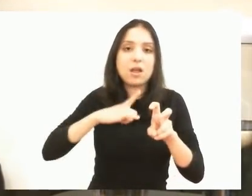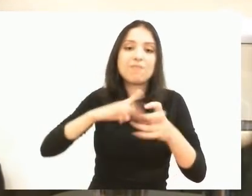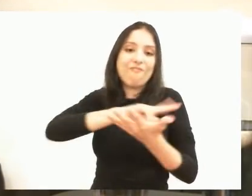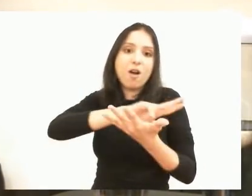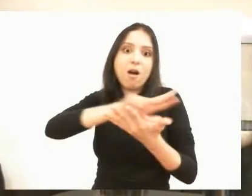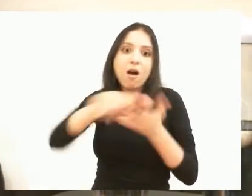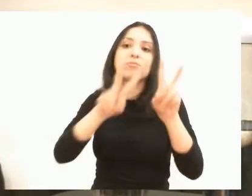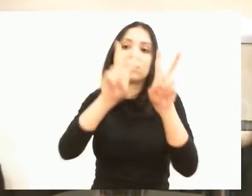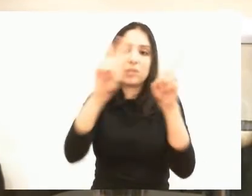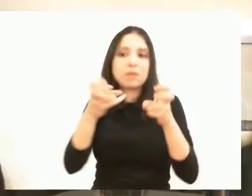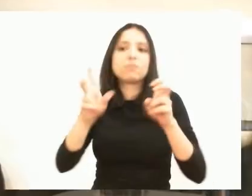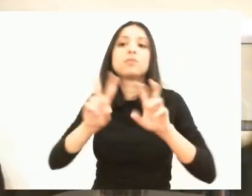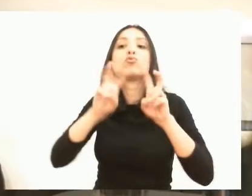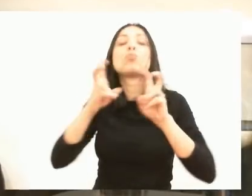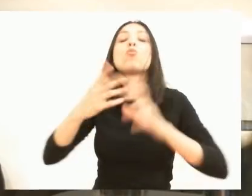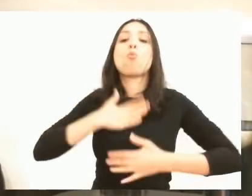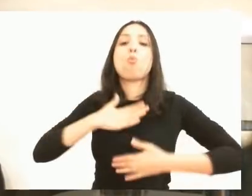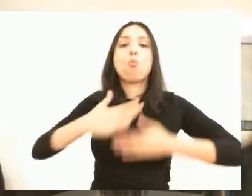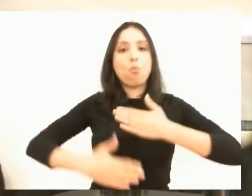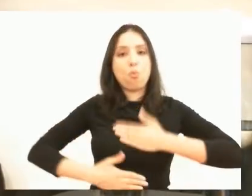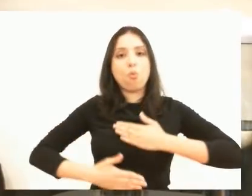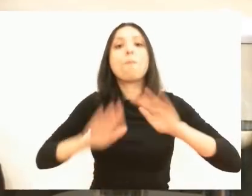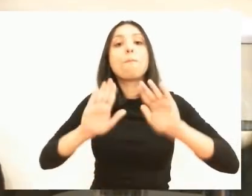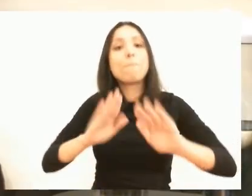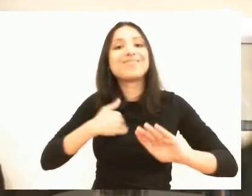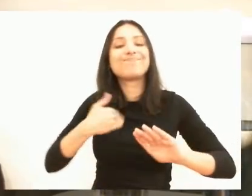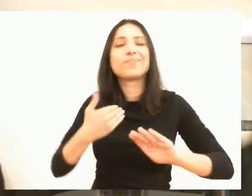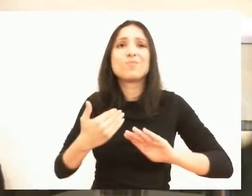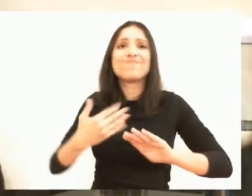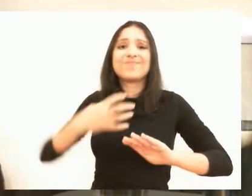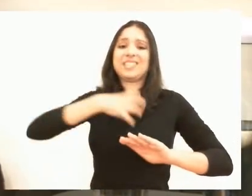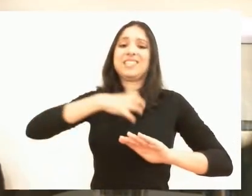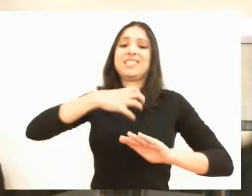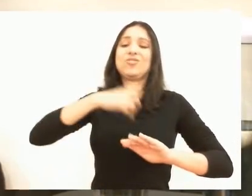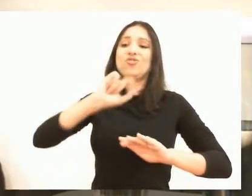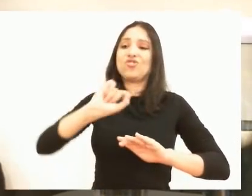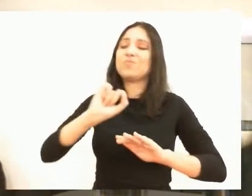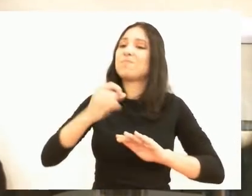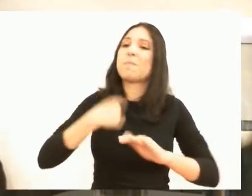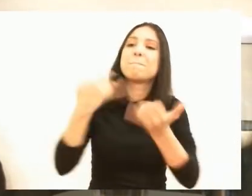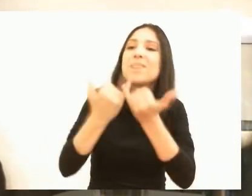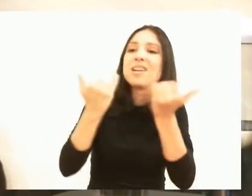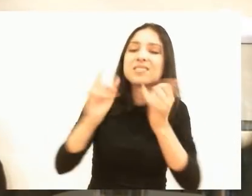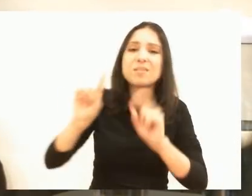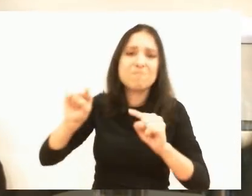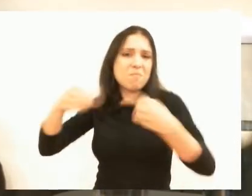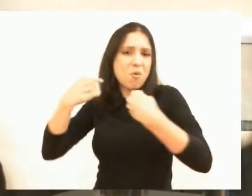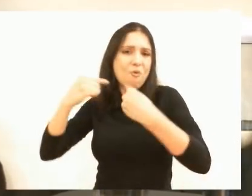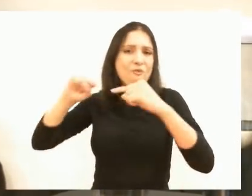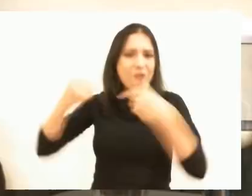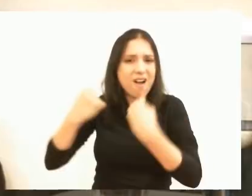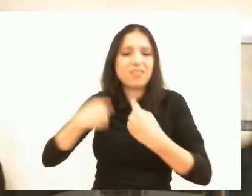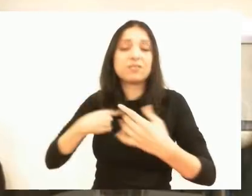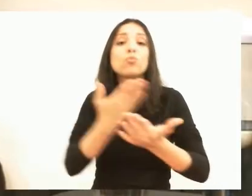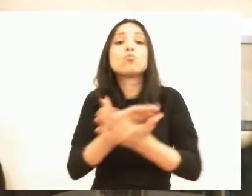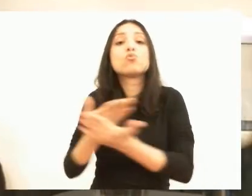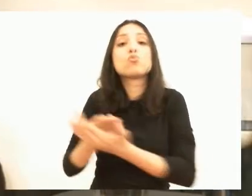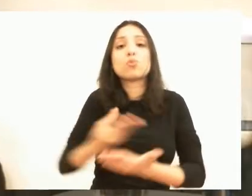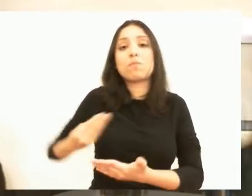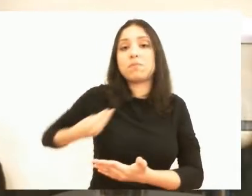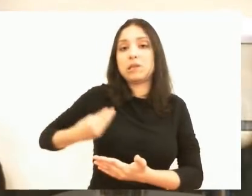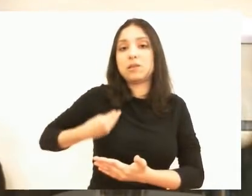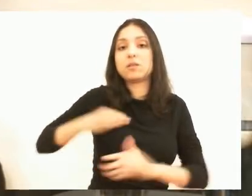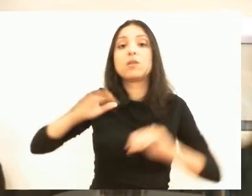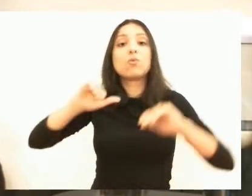vocês mas aí eu fiquei muito provocado investigada com o estudo da presença